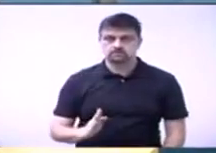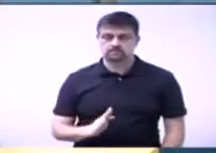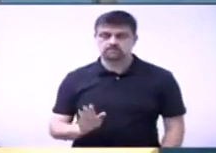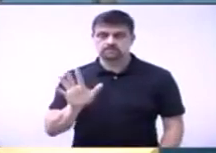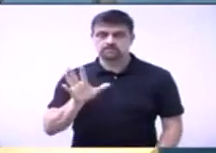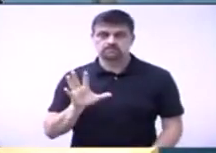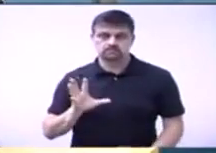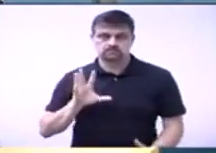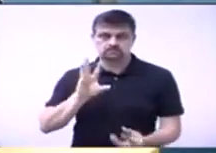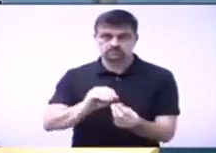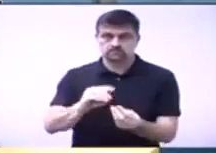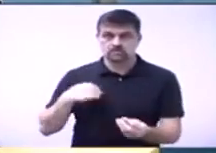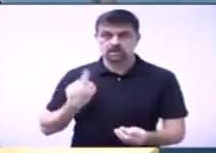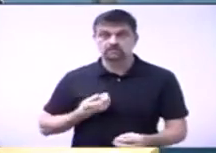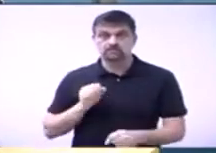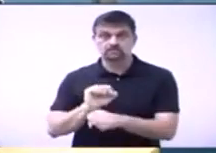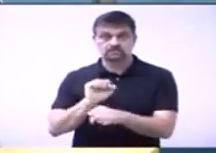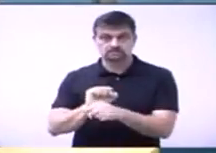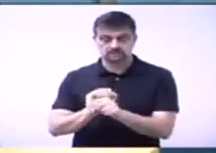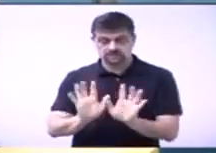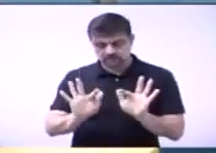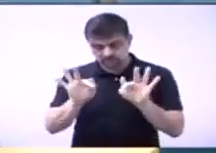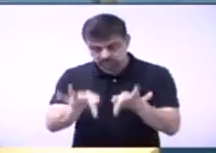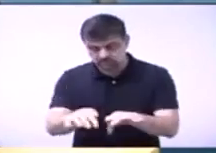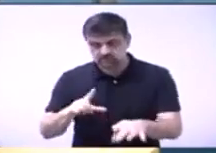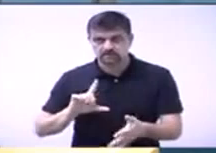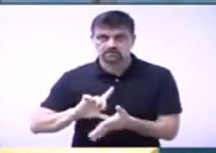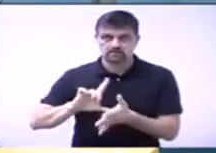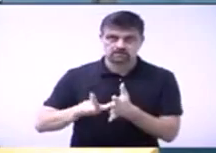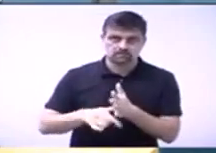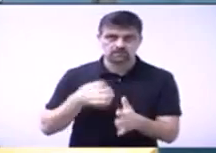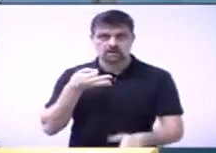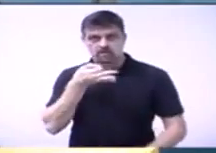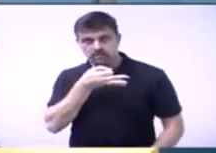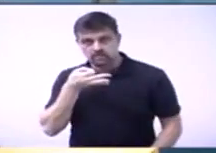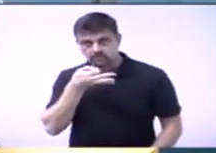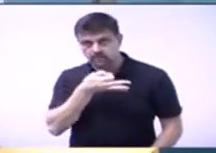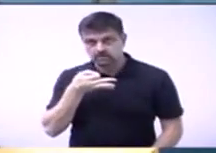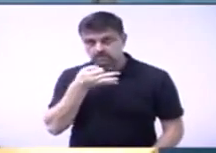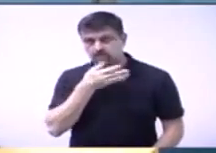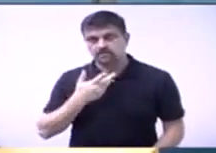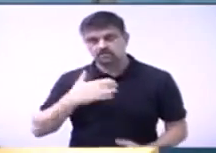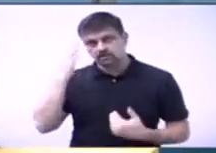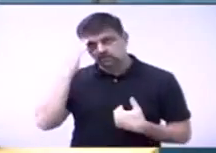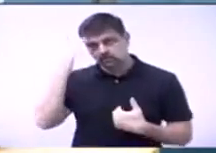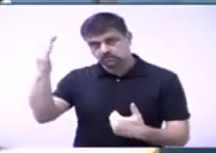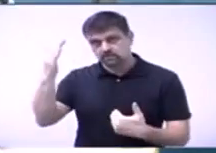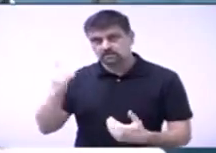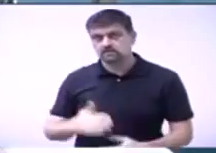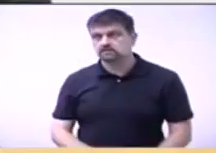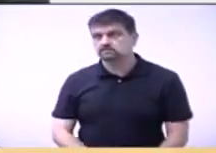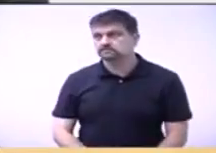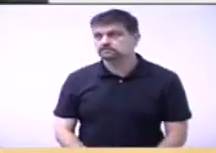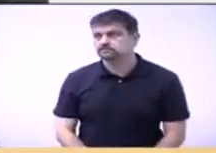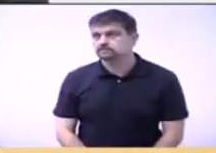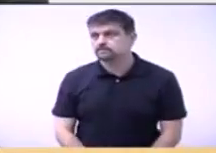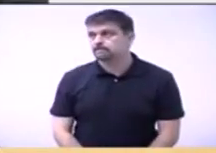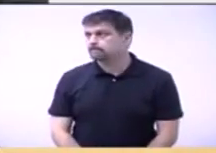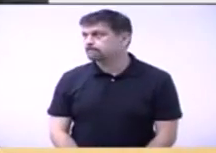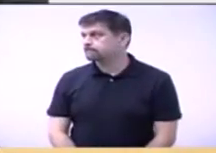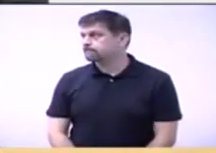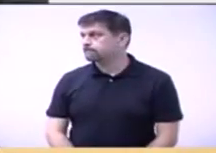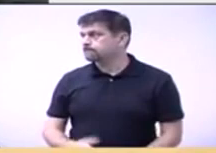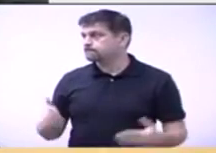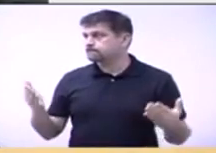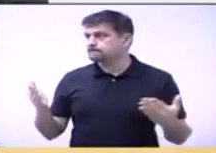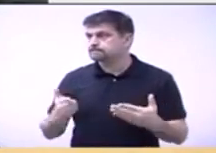para me pronunciar mais ao final das outras colocações. Muito obrigada por enquanto. Com a palavra o